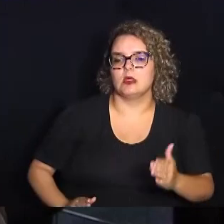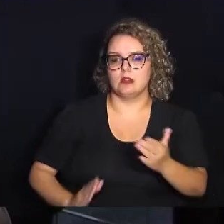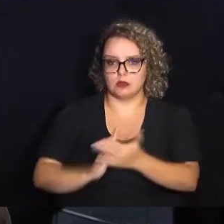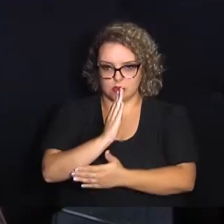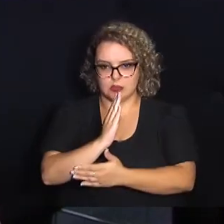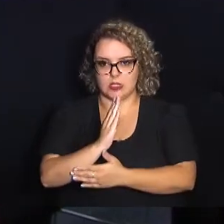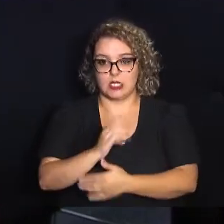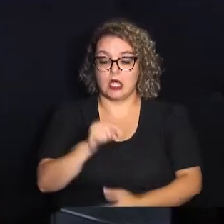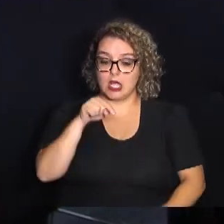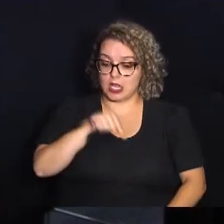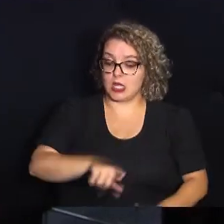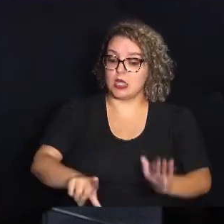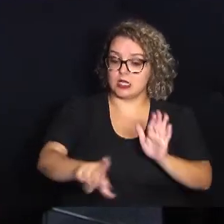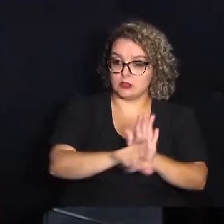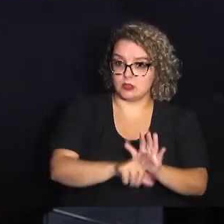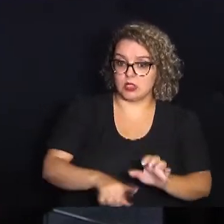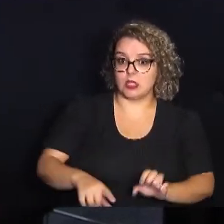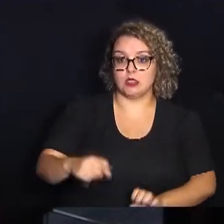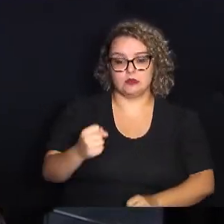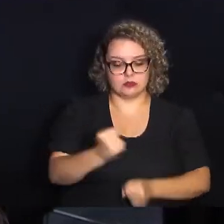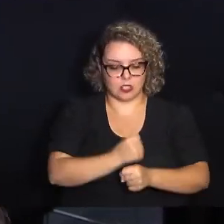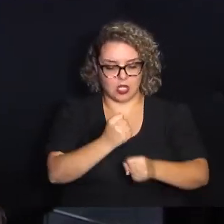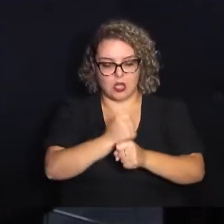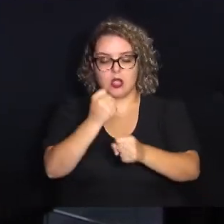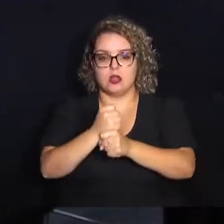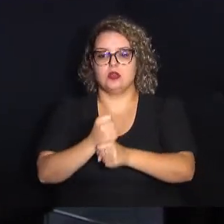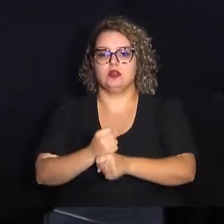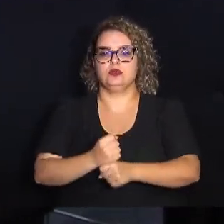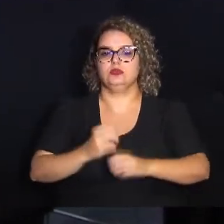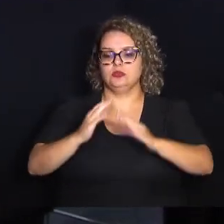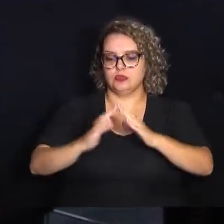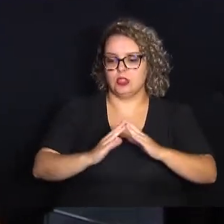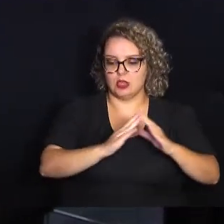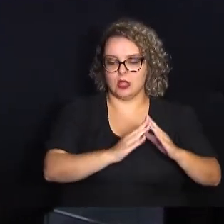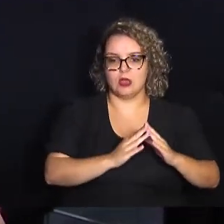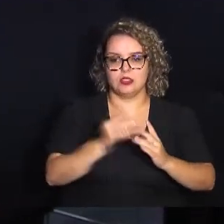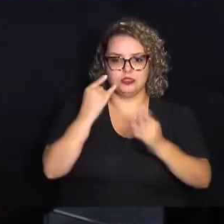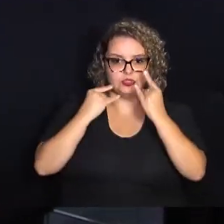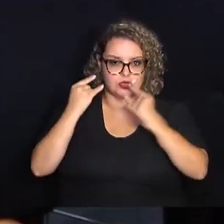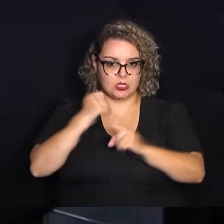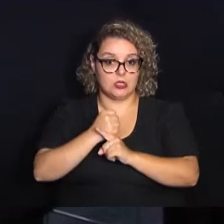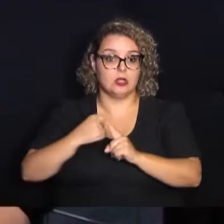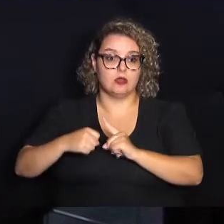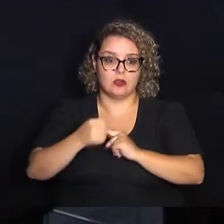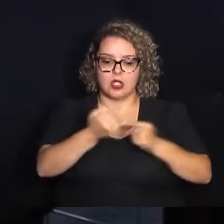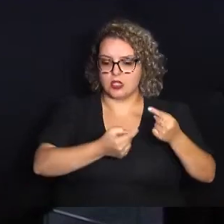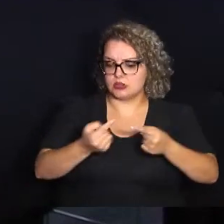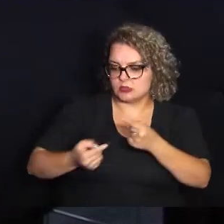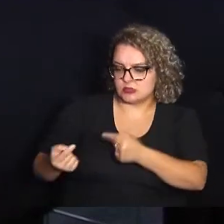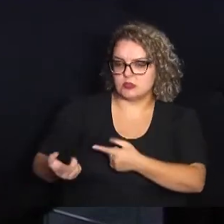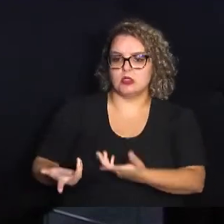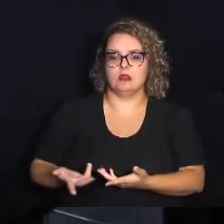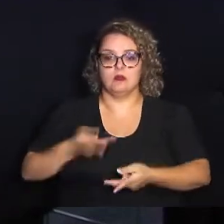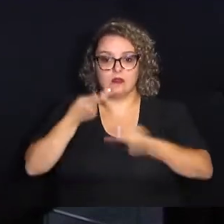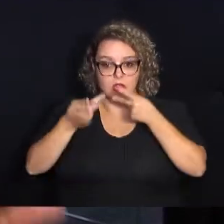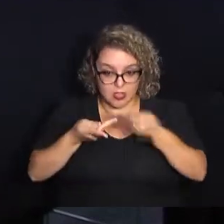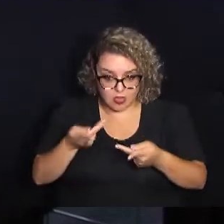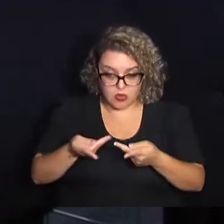Inclusive essa lei de empreendimentos habitacionais de interesse social que foi muito debatido muito discutido